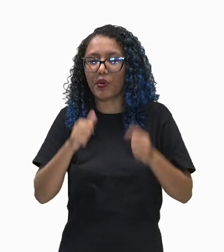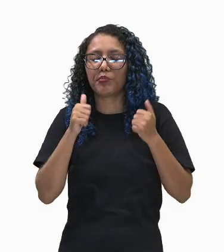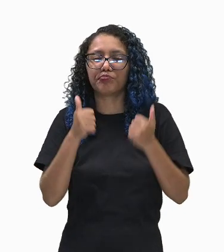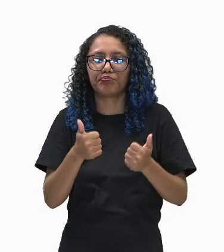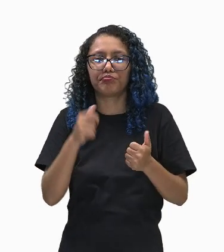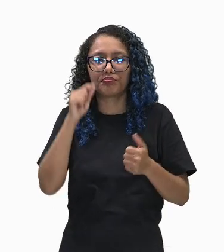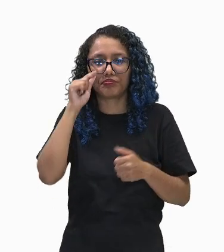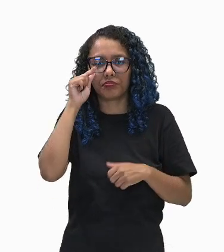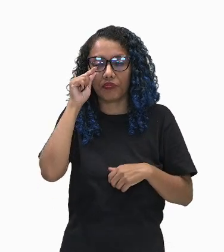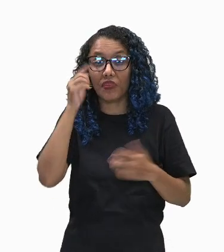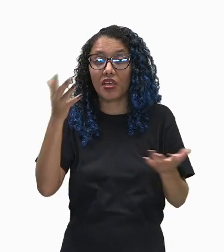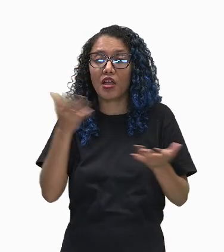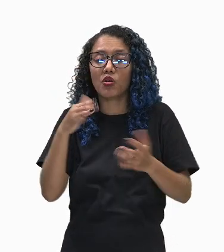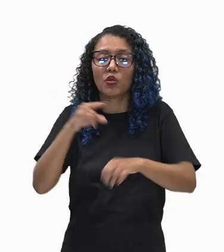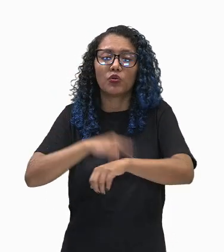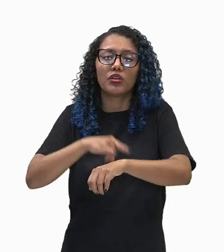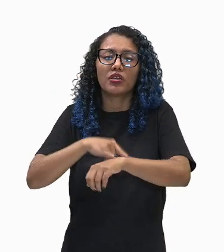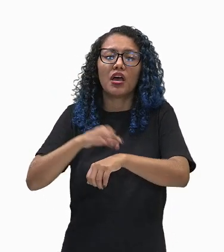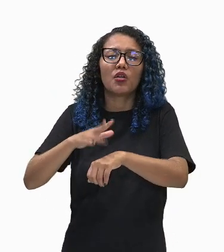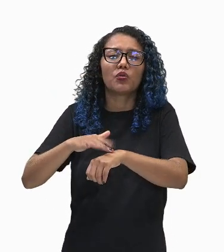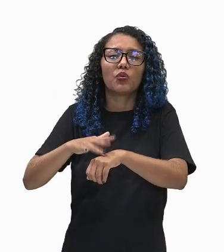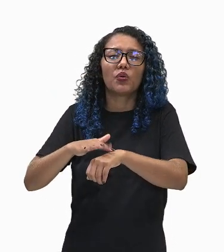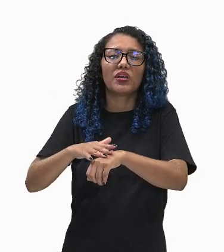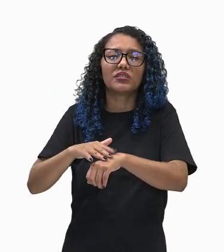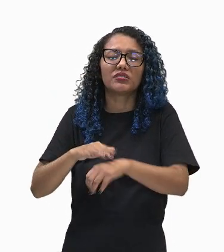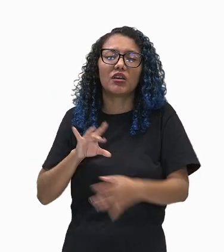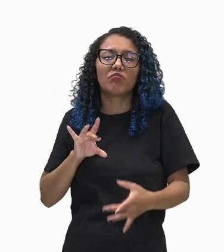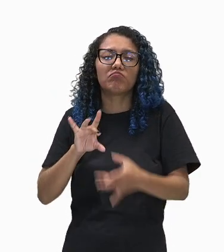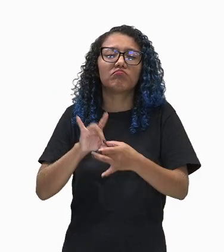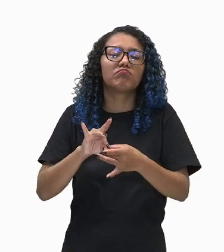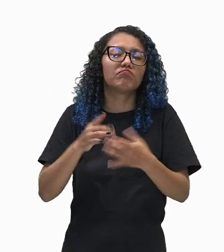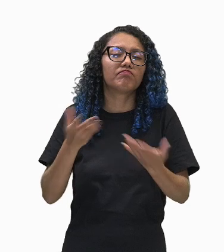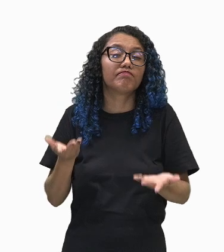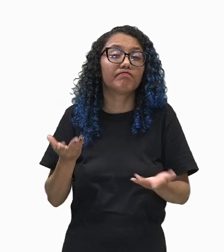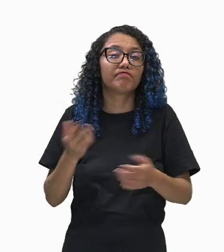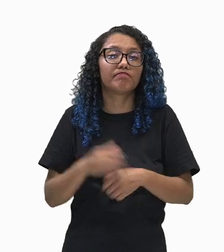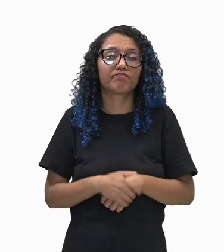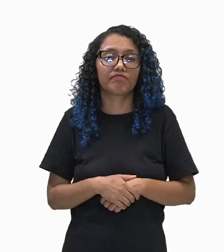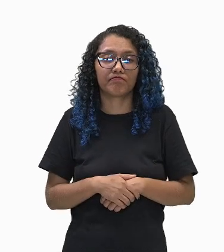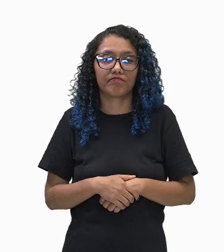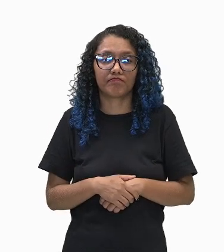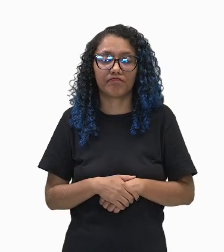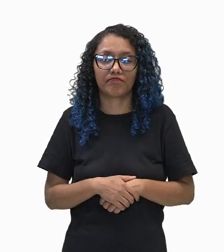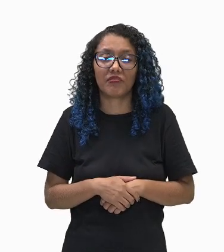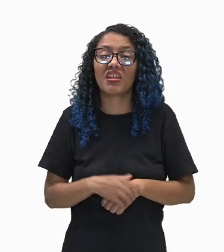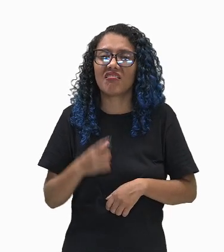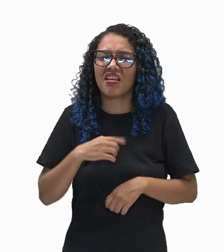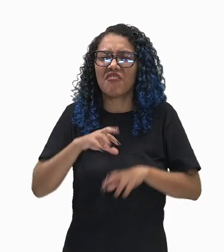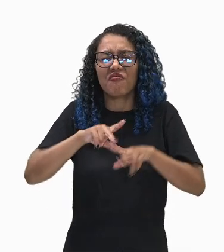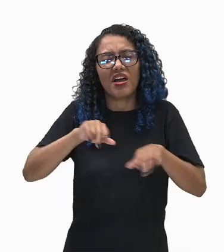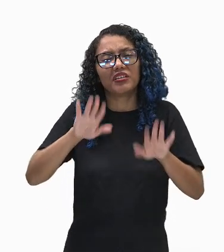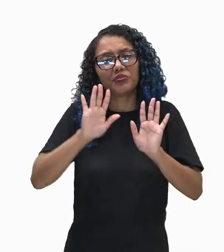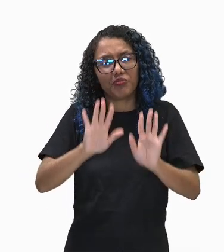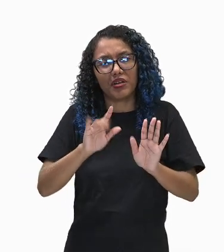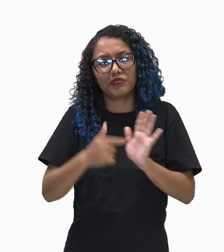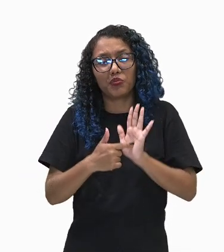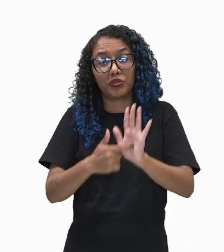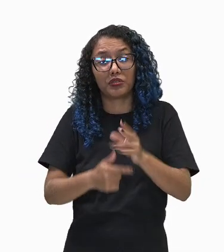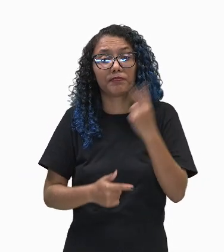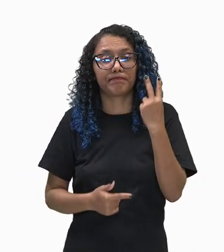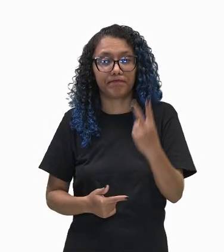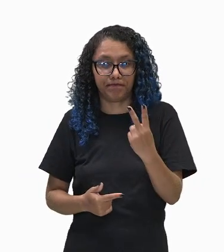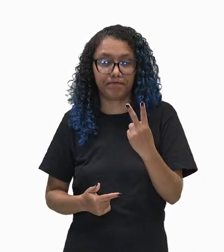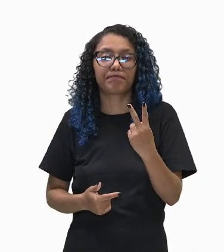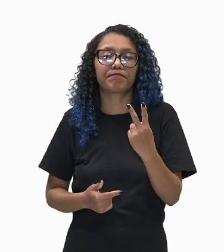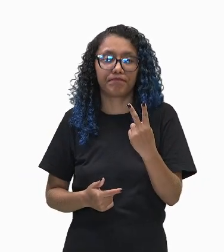sistema urinário, quais são as doenças que eu separei aqui? Não são muitas, eu separei dois quadros para vocês entenderem, mas